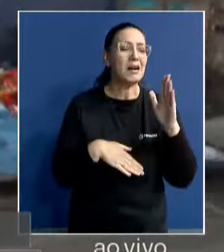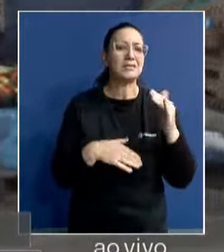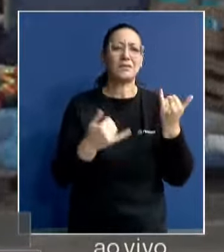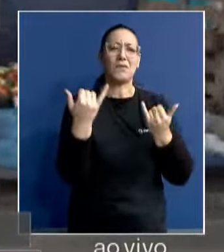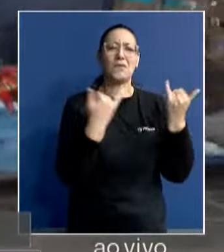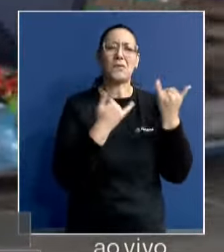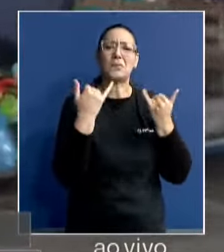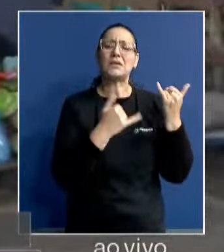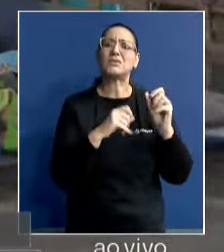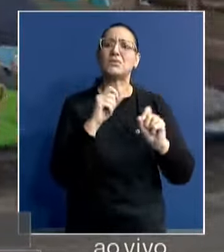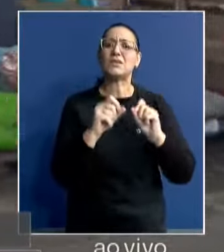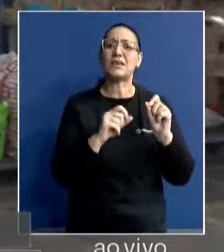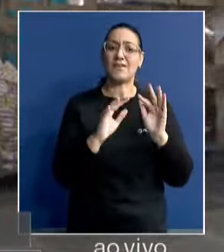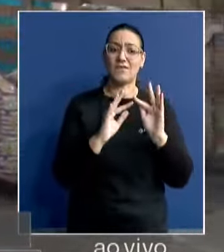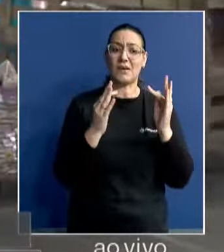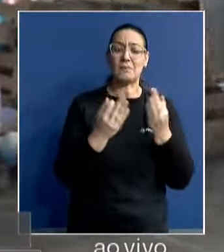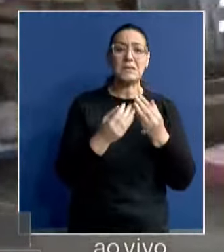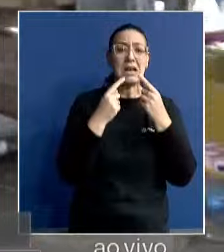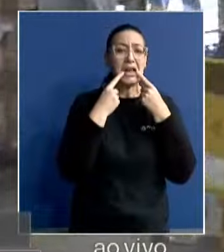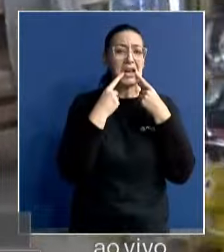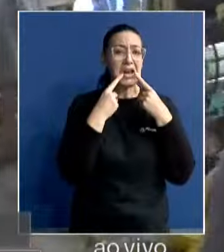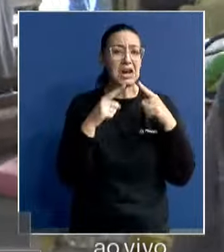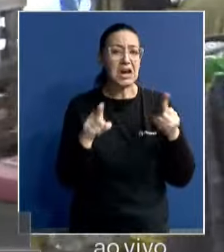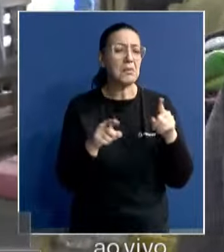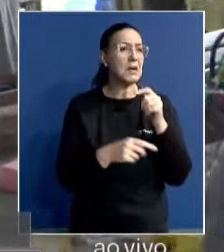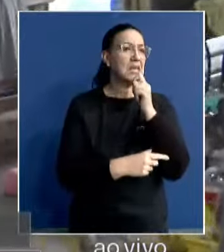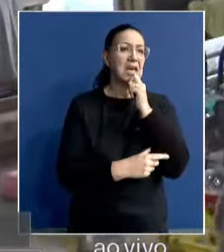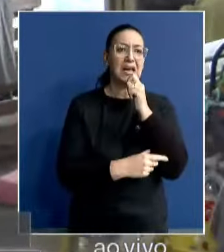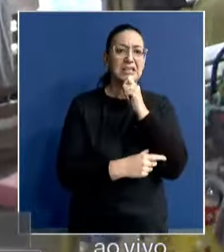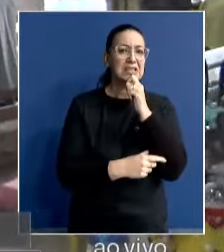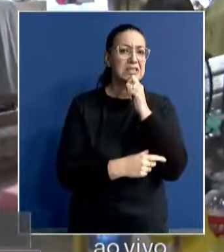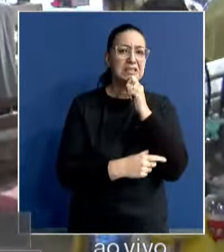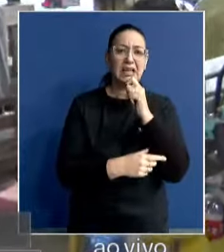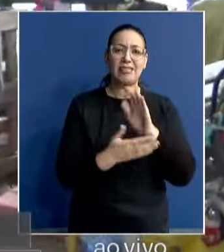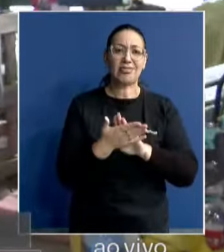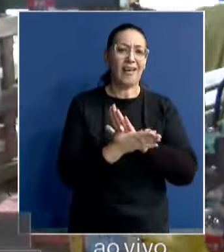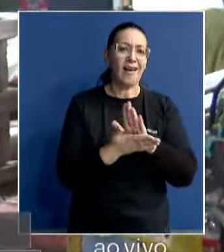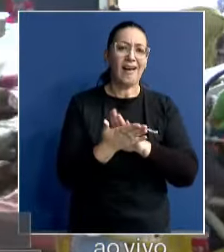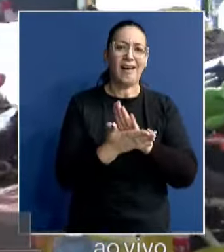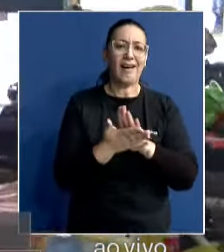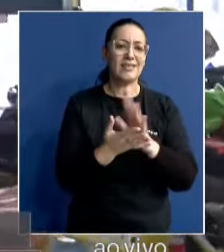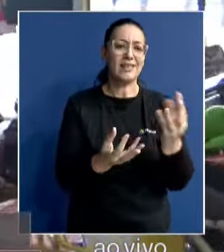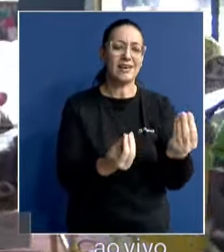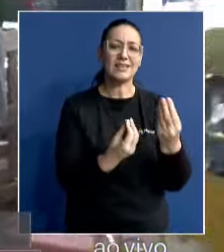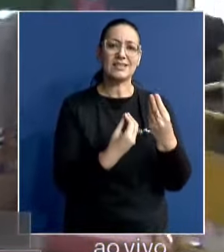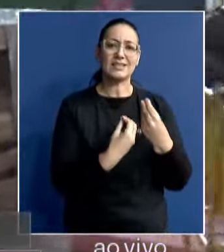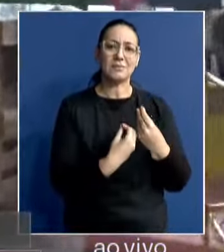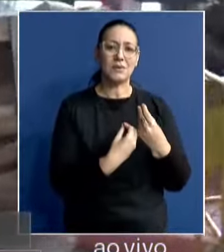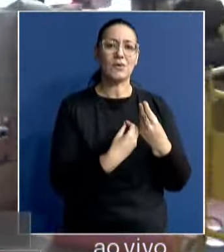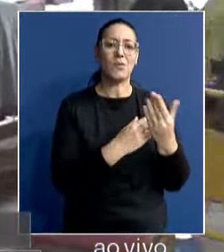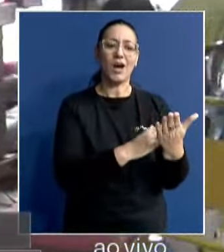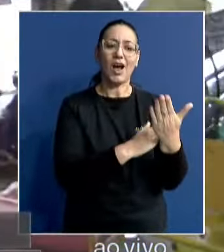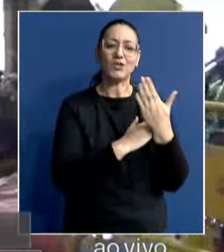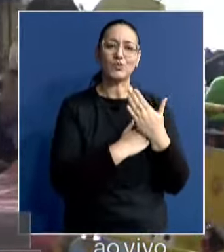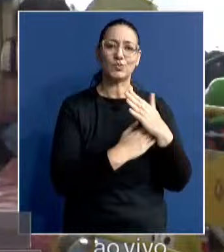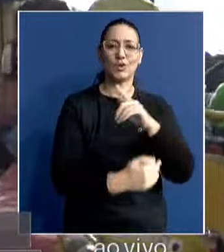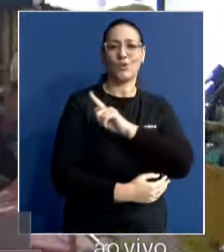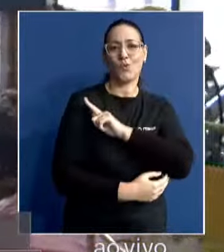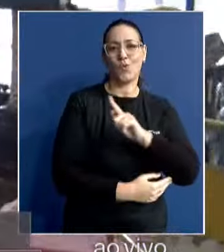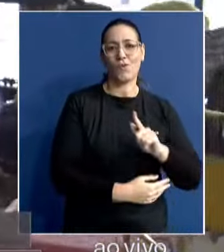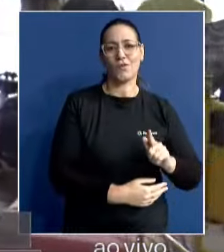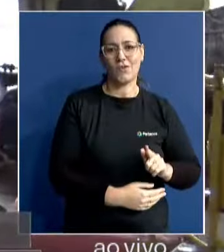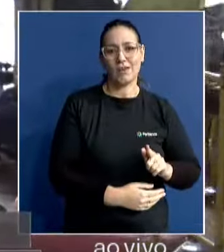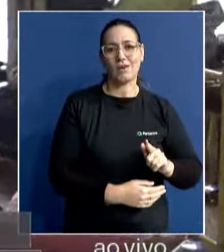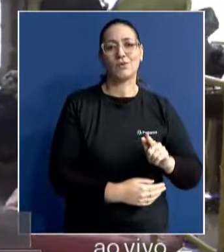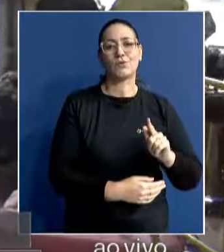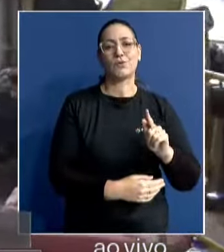momento, são as famílias reclamando que ainda não receberam nada de auxílio. auxílio do governo do estado nem do